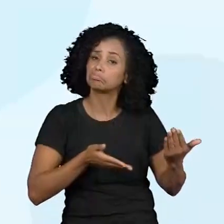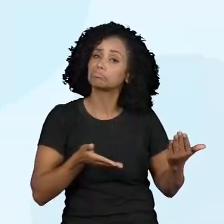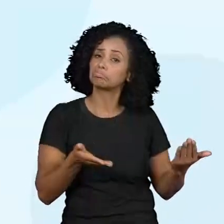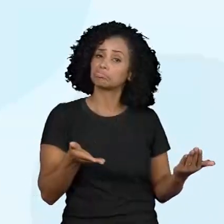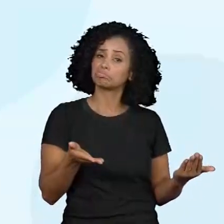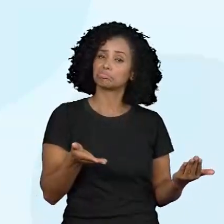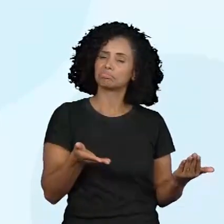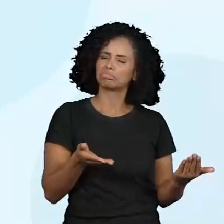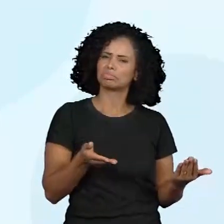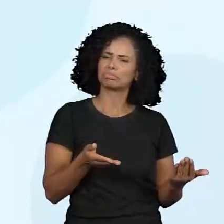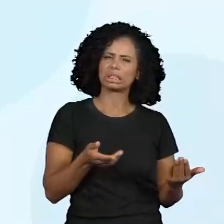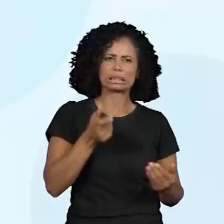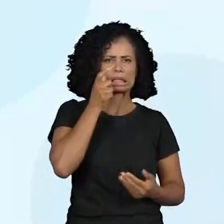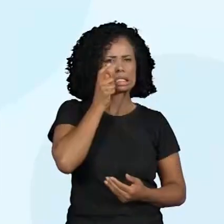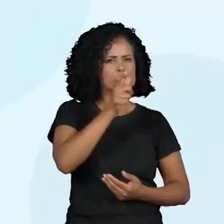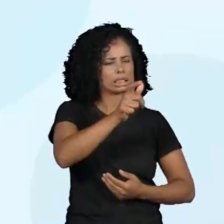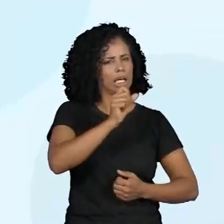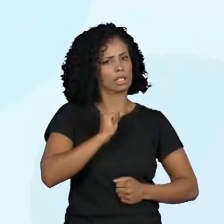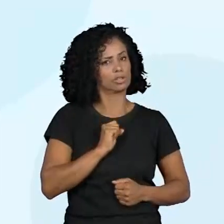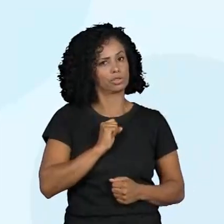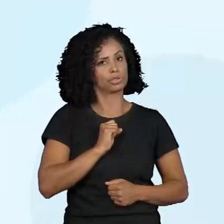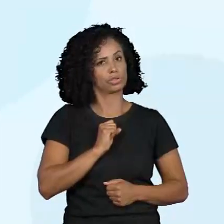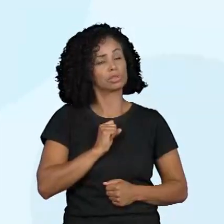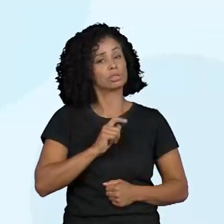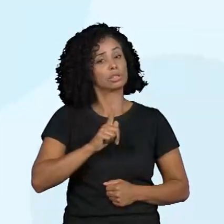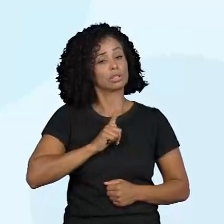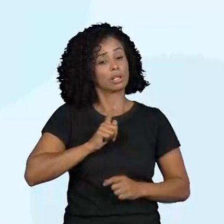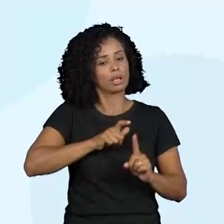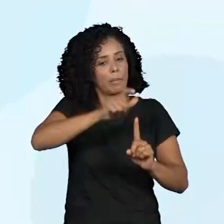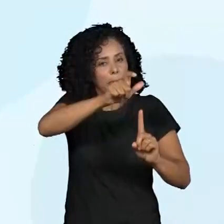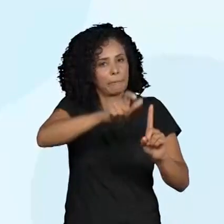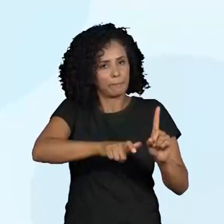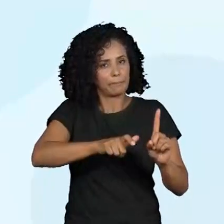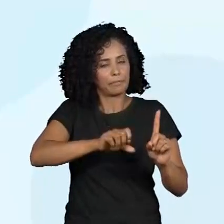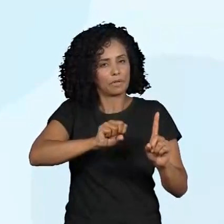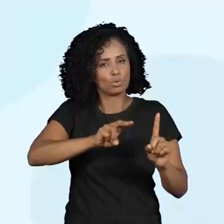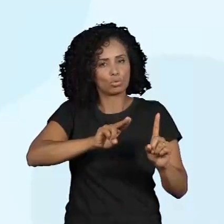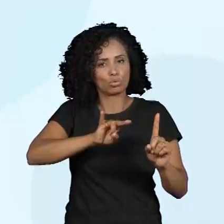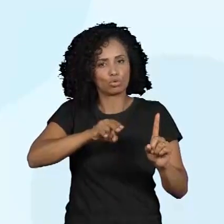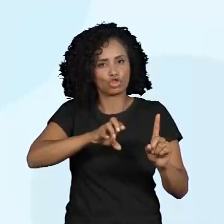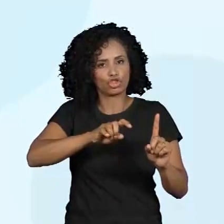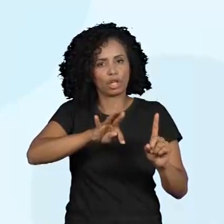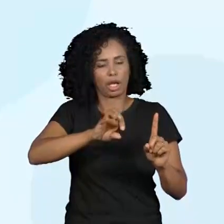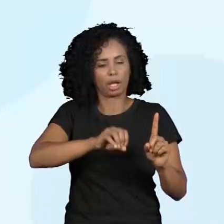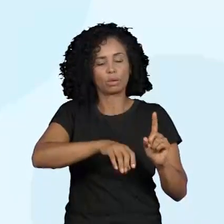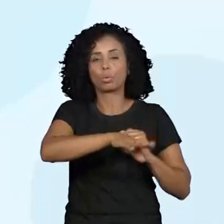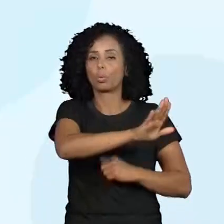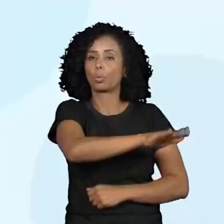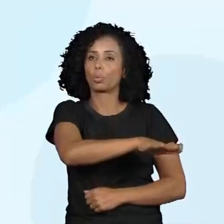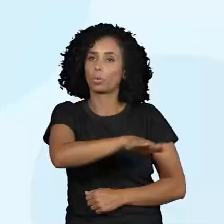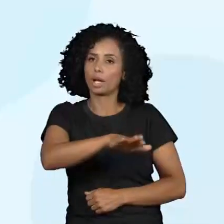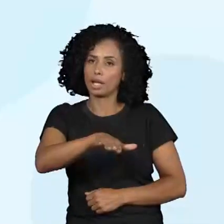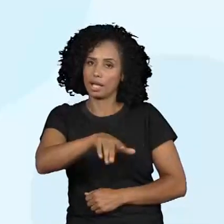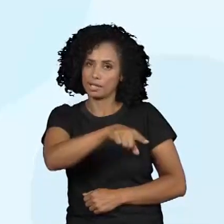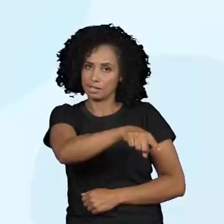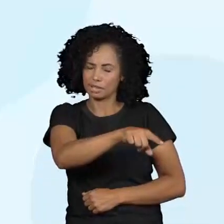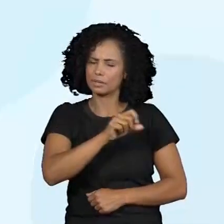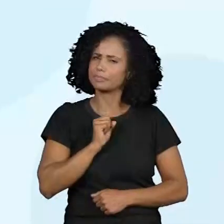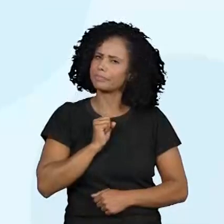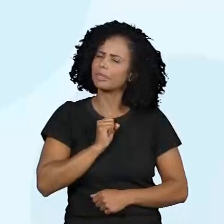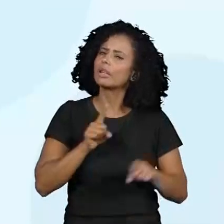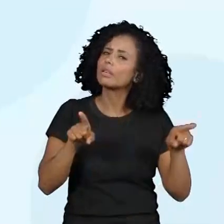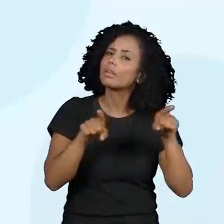olha aqui que interessante eu tenho uma marcação de sujeito no começo que das crianças o meu pelo sujeito